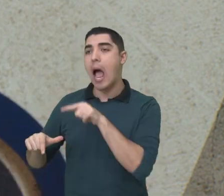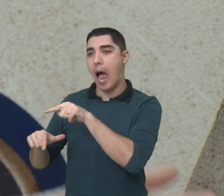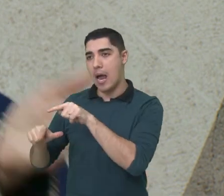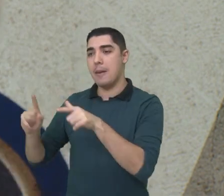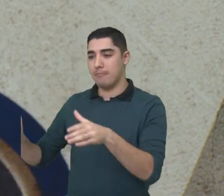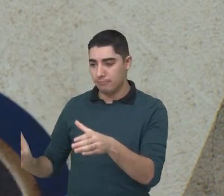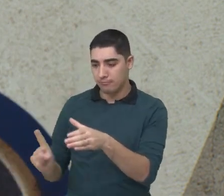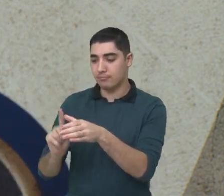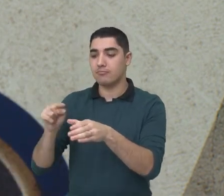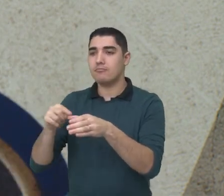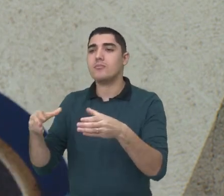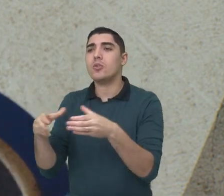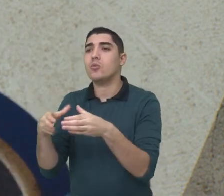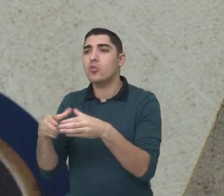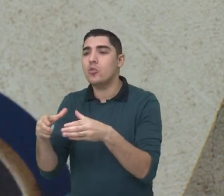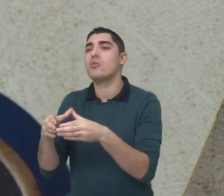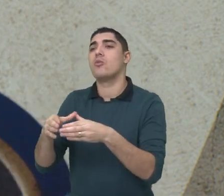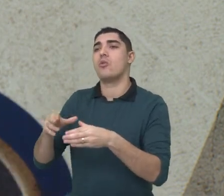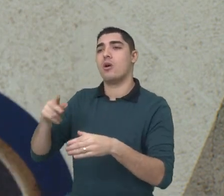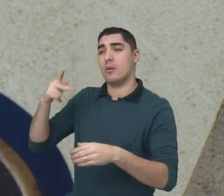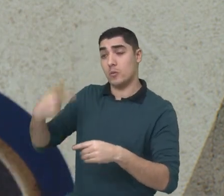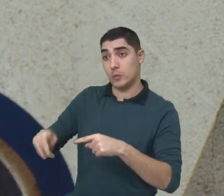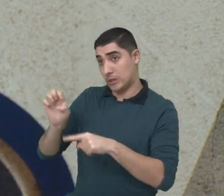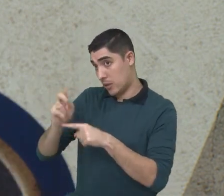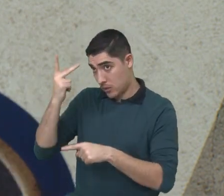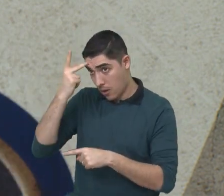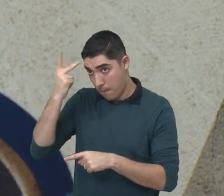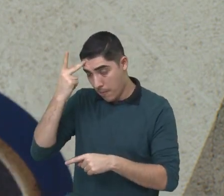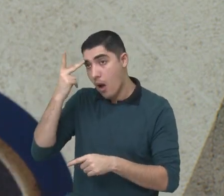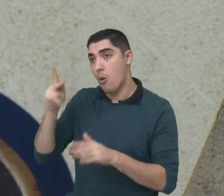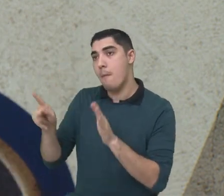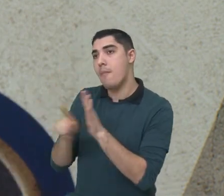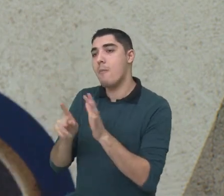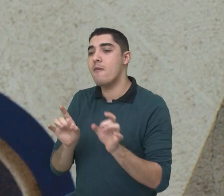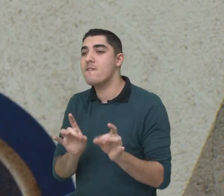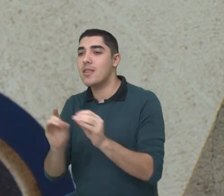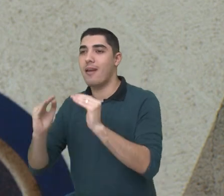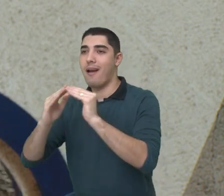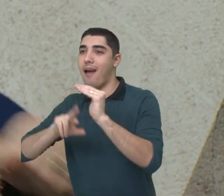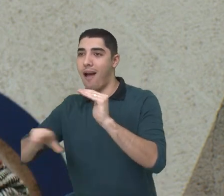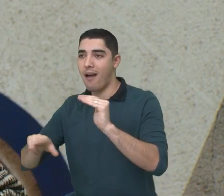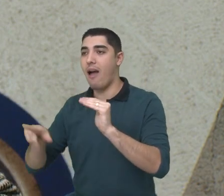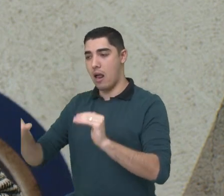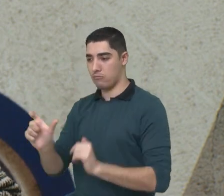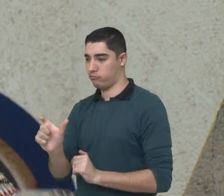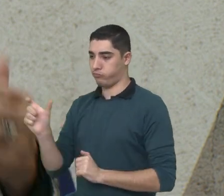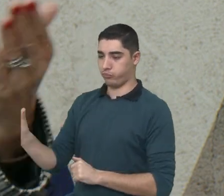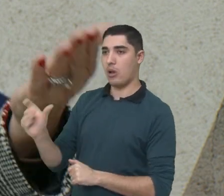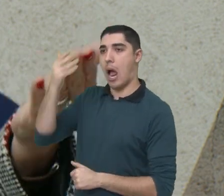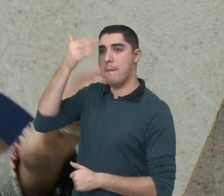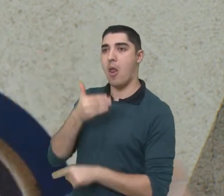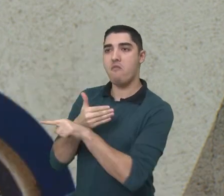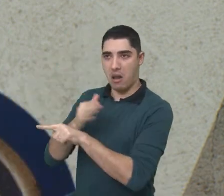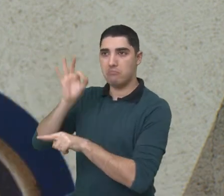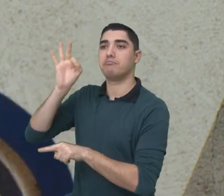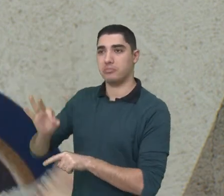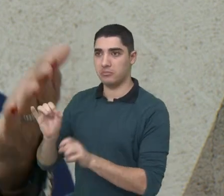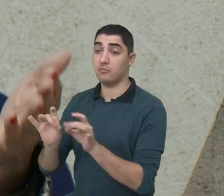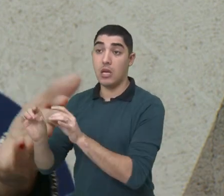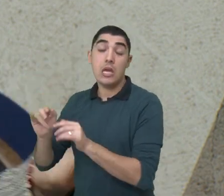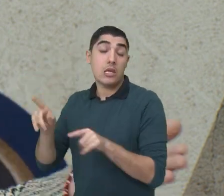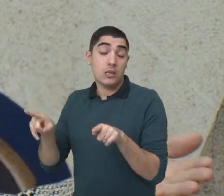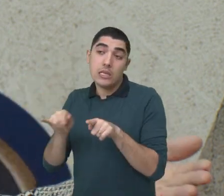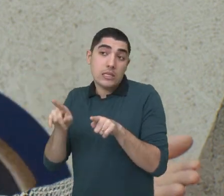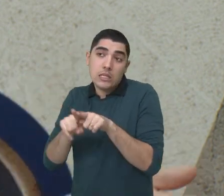ele entra dentro do Conselho Regional de Corretores de Imóveis para que ele possa trabalhar. Como a outra profissão, como